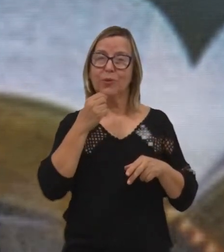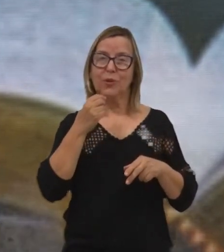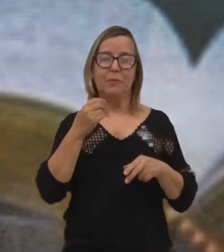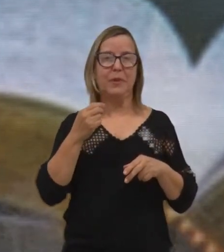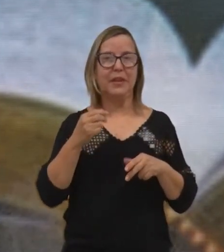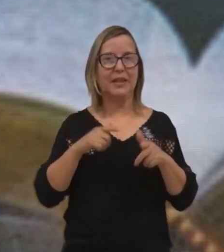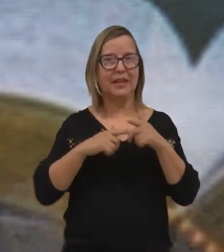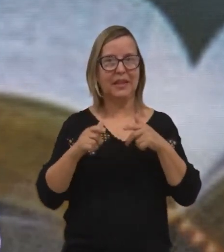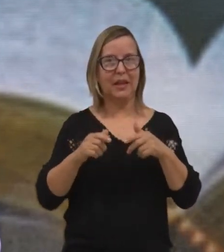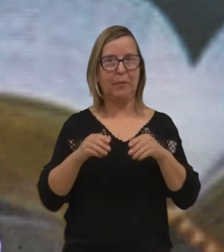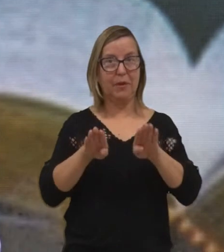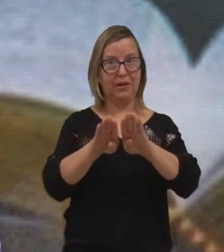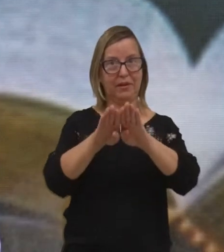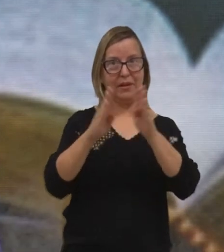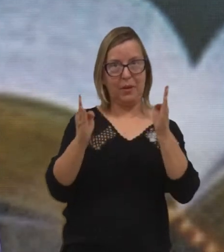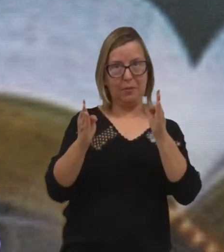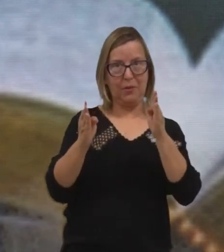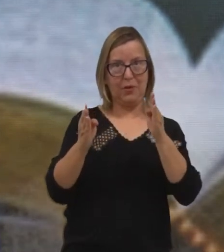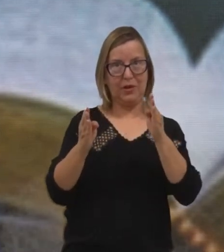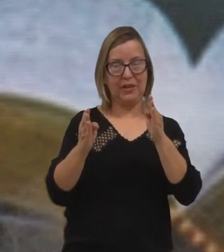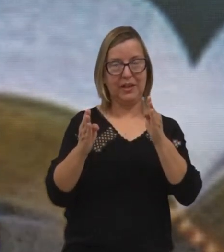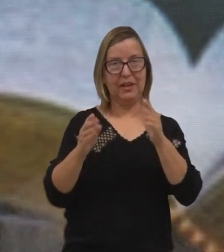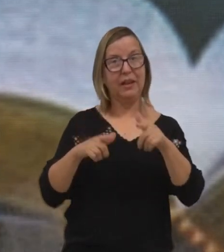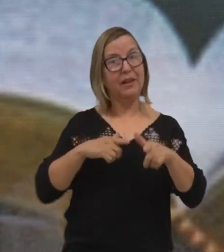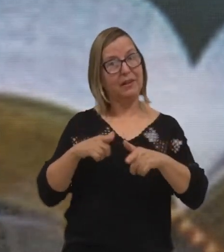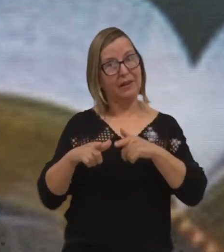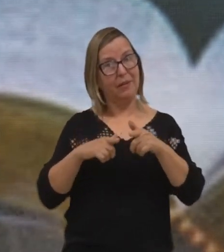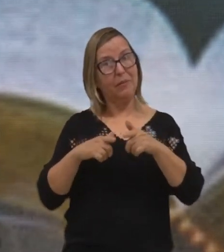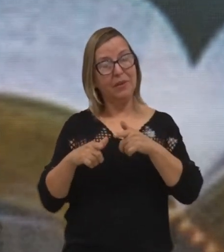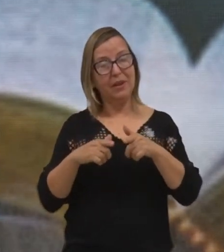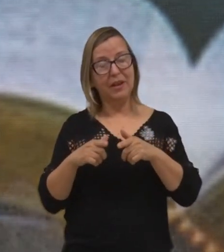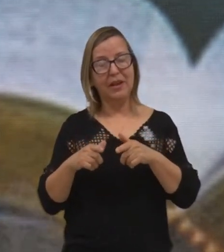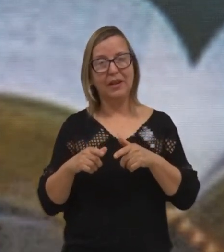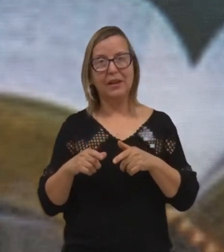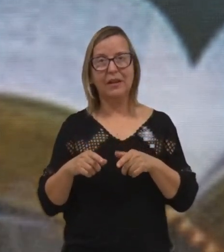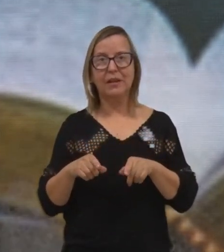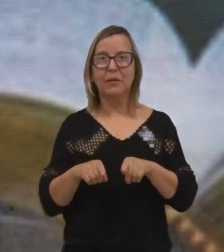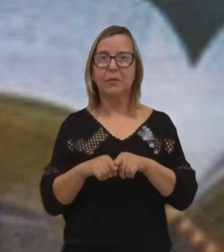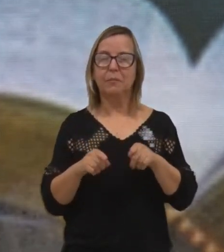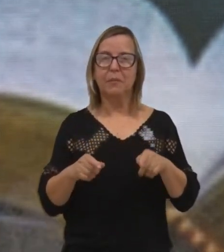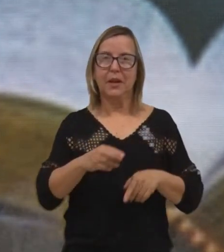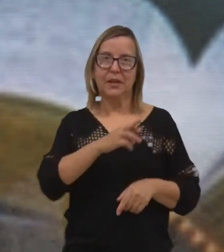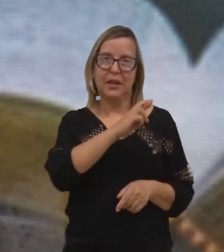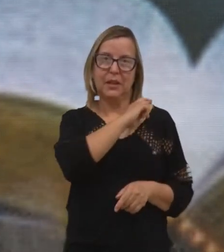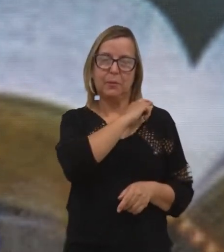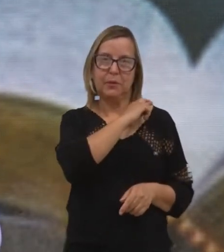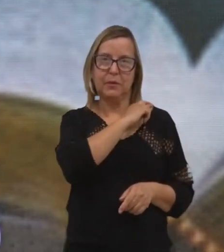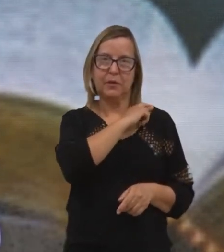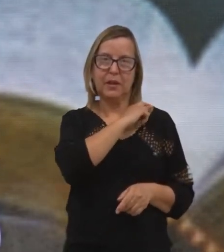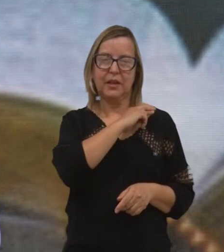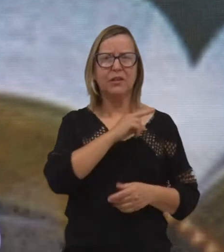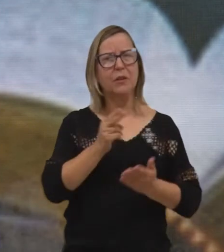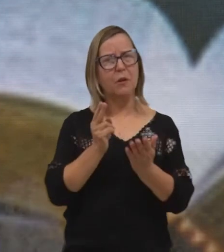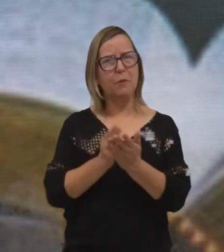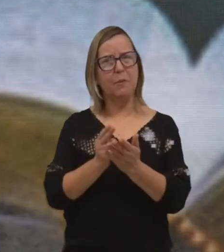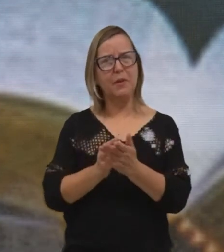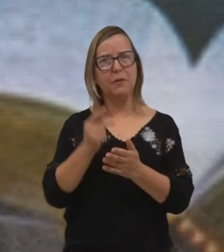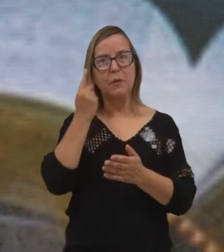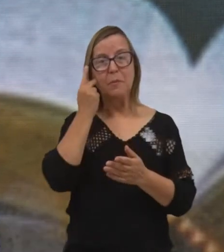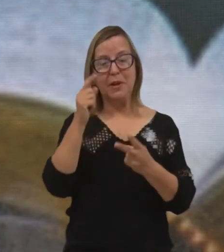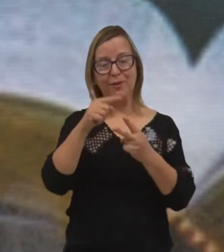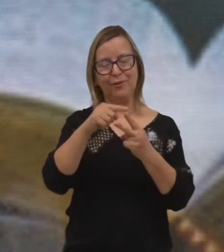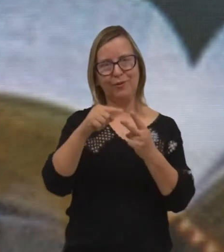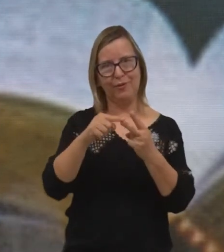a responsabilidade, o compromisso em servir, deve ser o mesmo para um dos dois. Sabe por